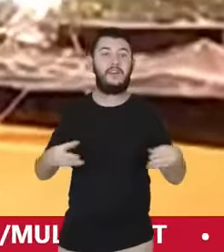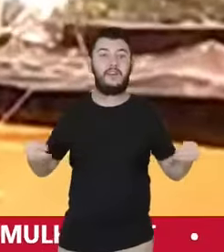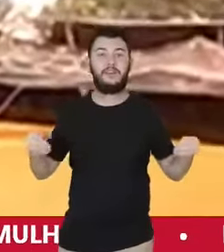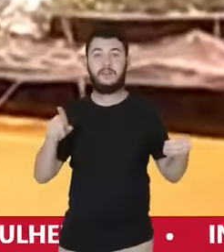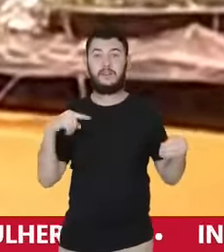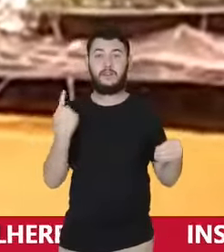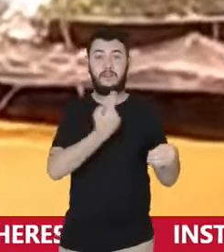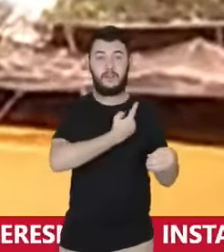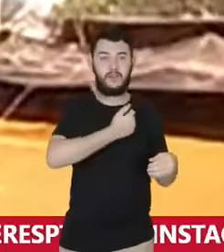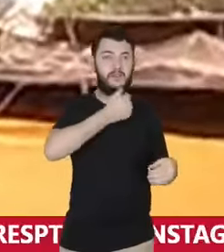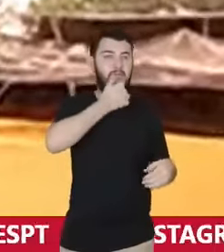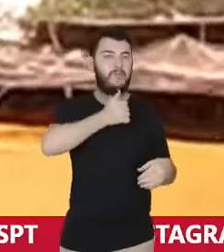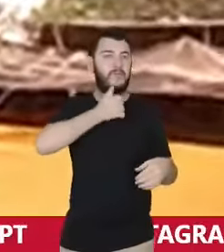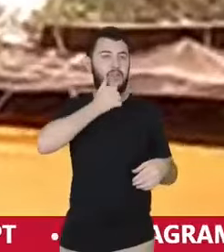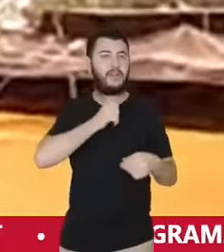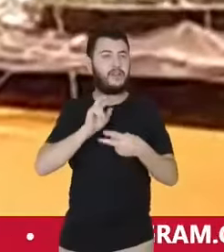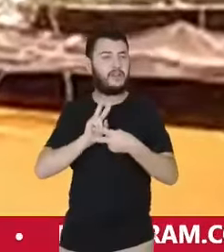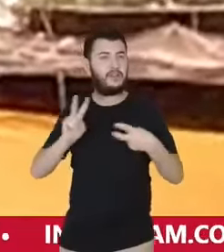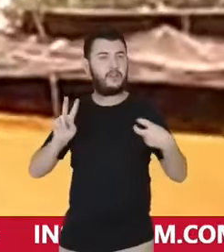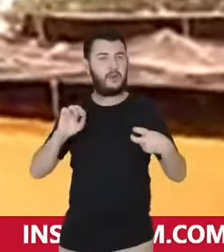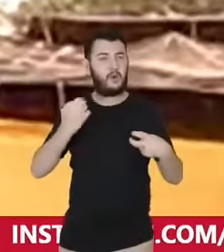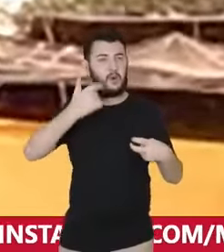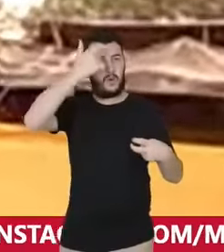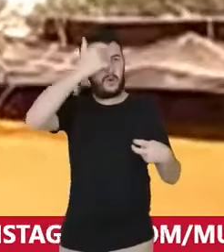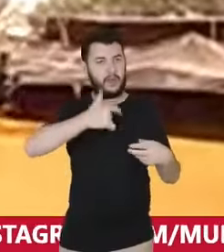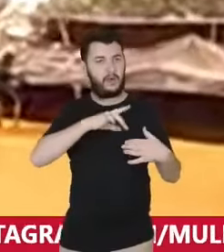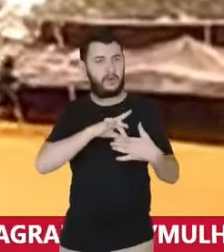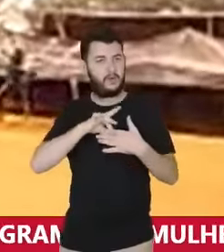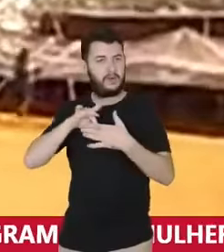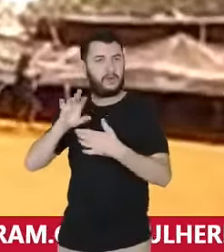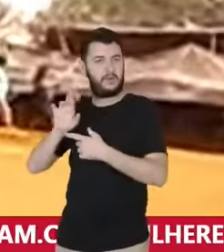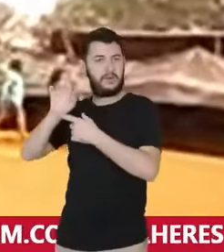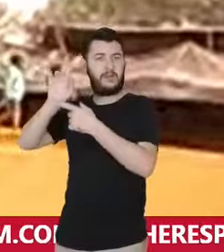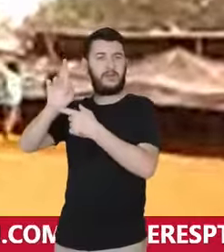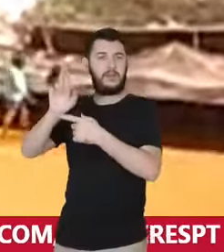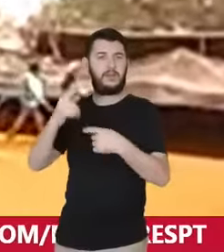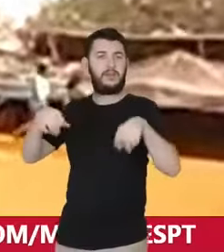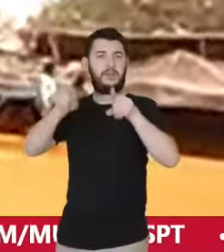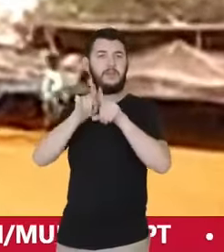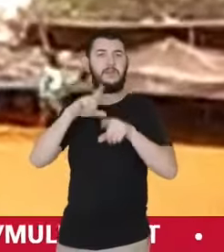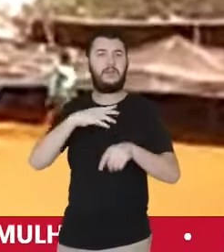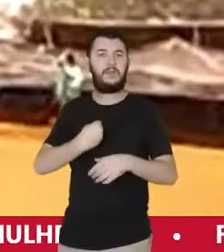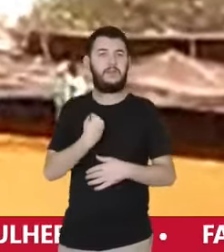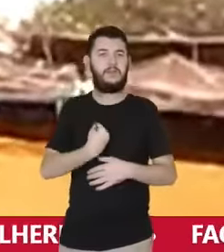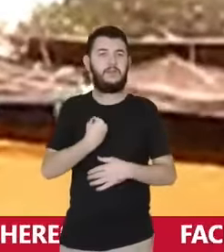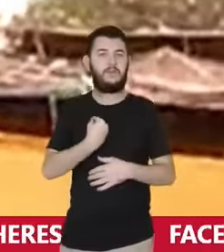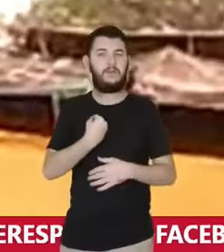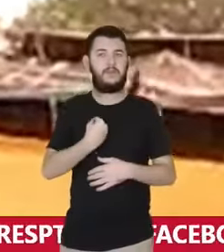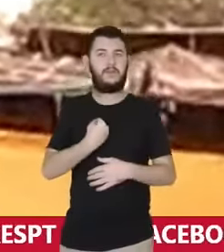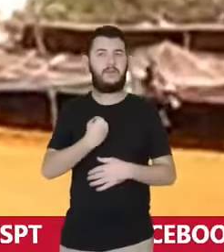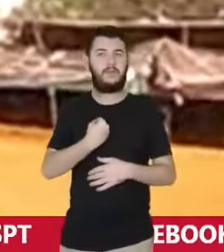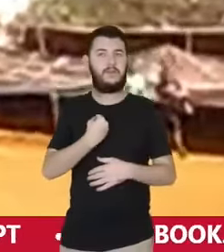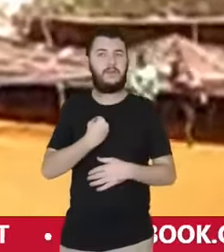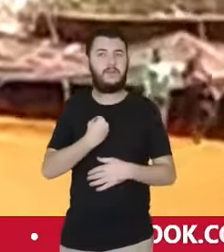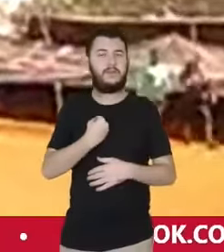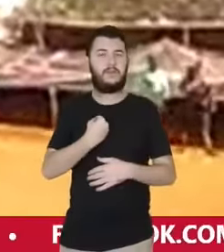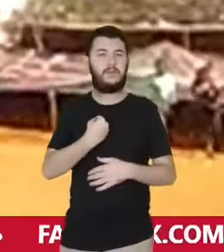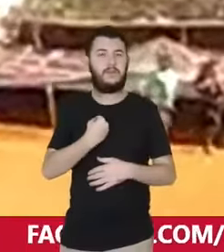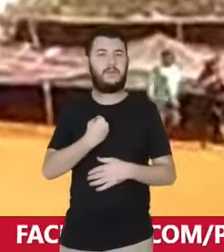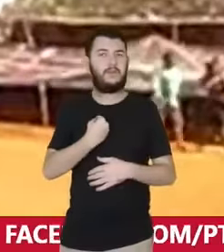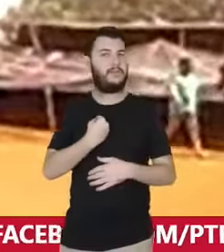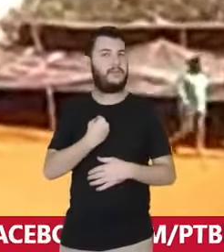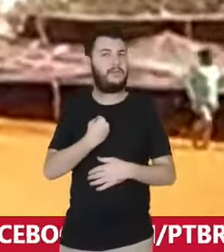indígenas, para mim que é liderança e que está aqui no acampamento, né, é muito importante porque